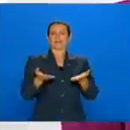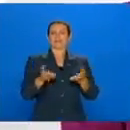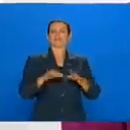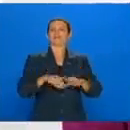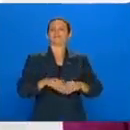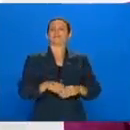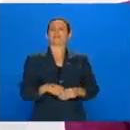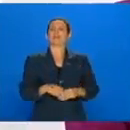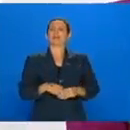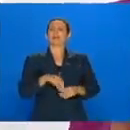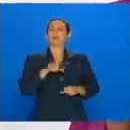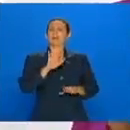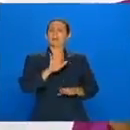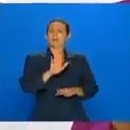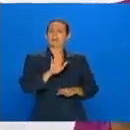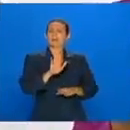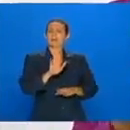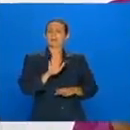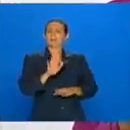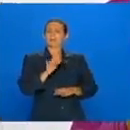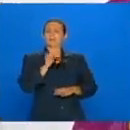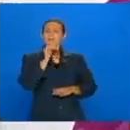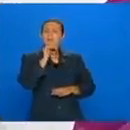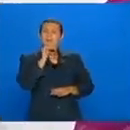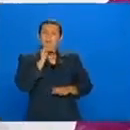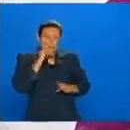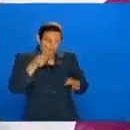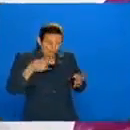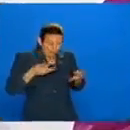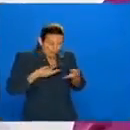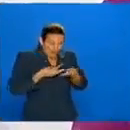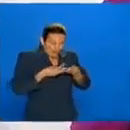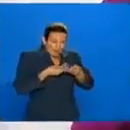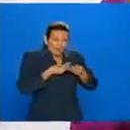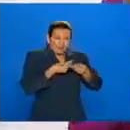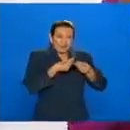Então, percebam, a qualidade dessa